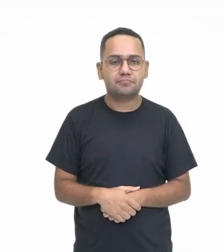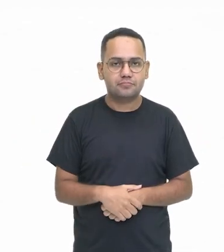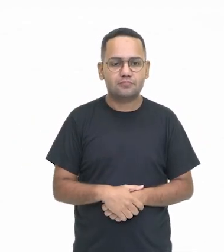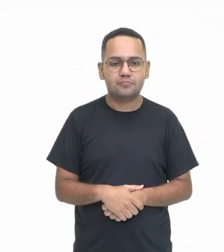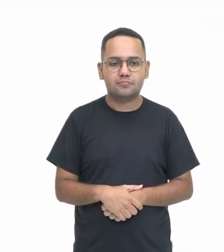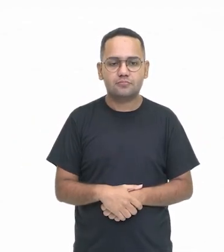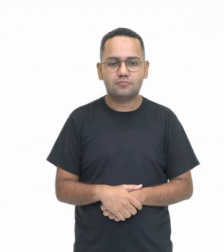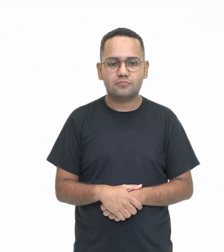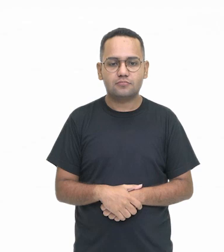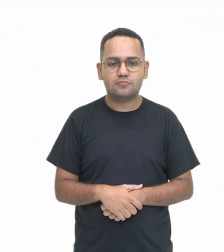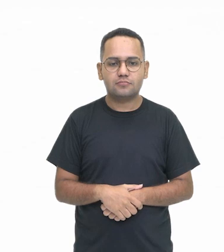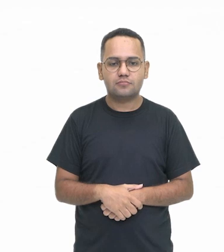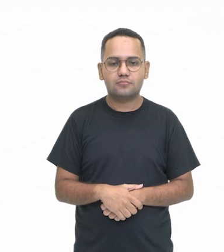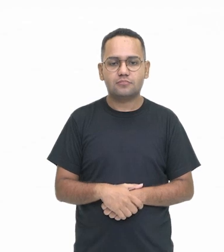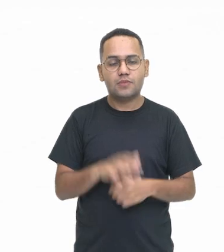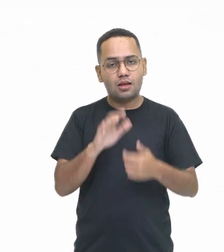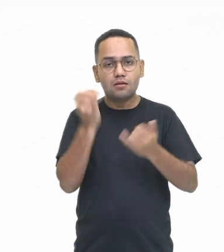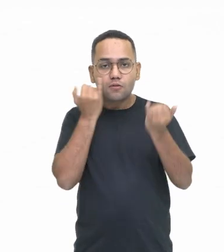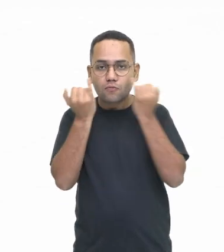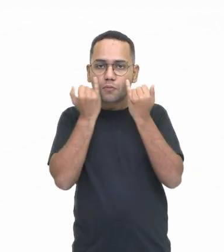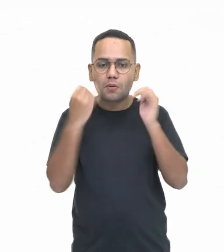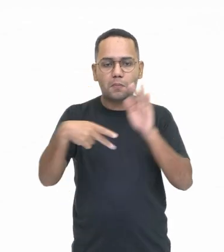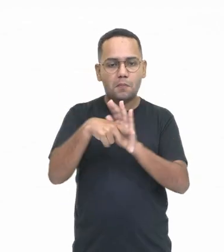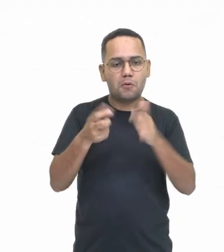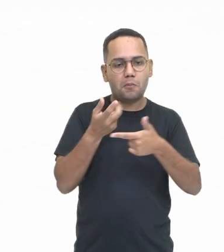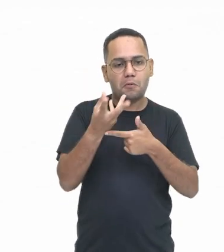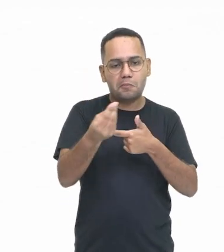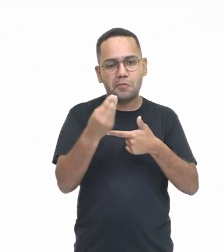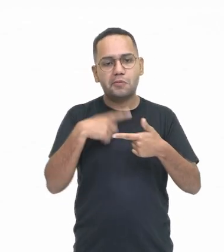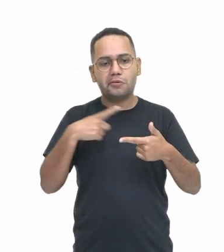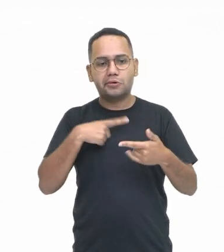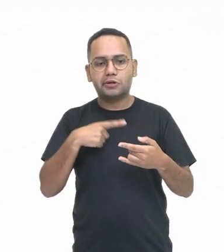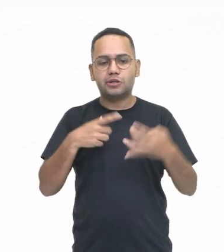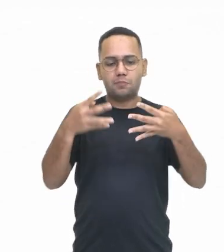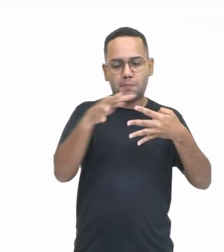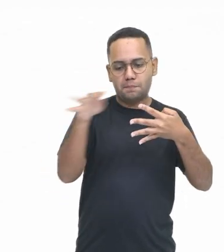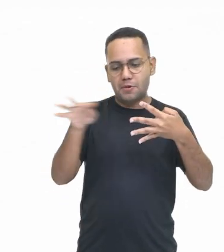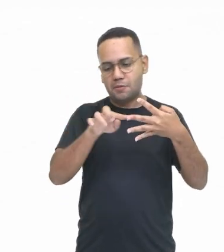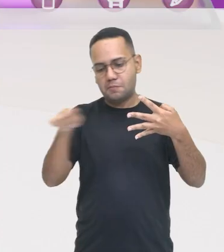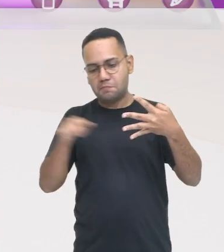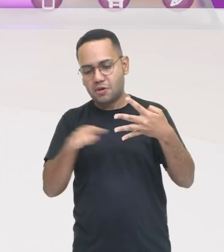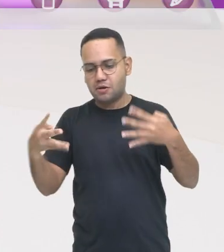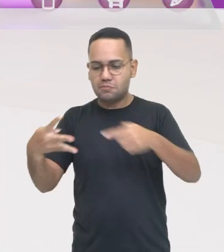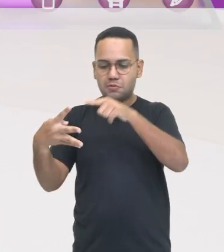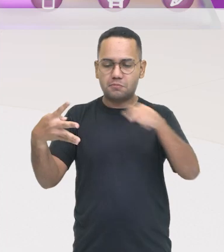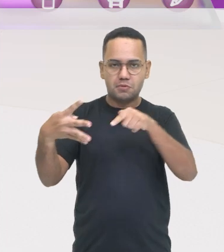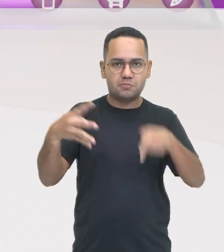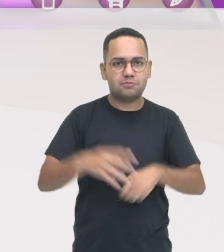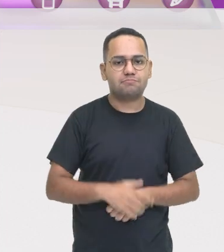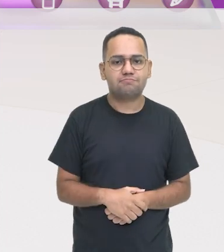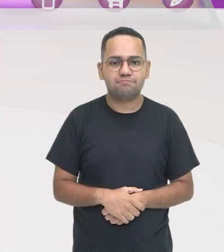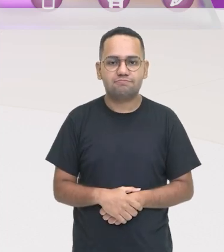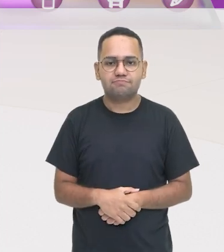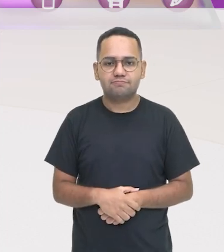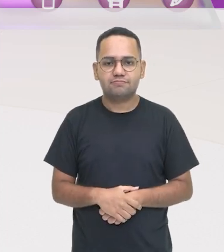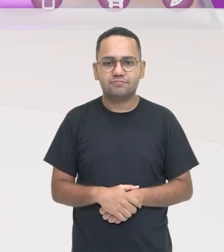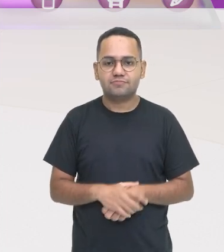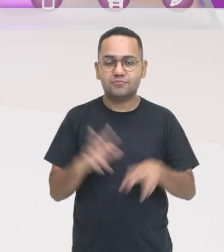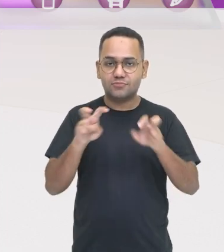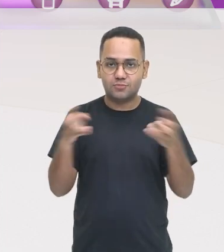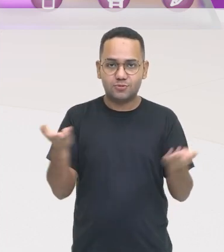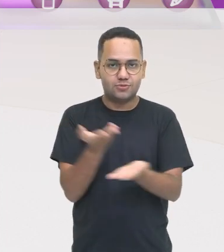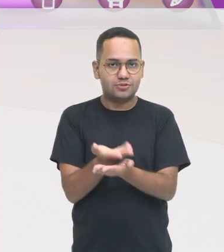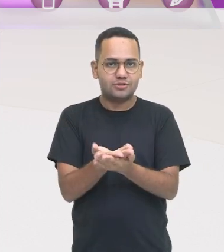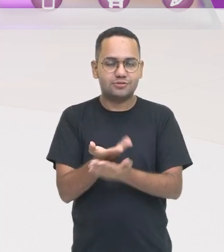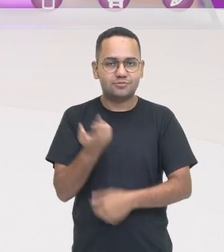detalhamento, representações algébricas, domínios de validade e imagem. Então, esse é o nosso tema da aula